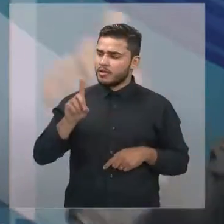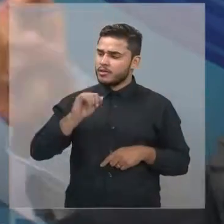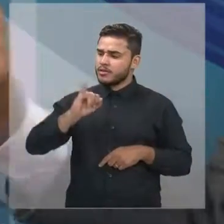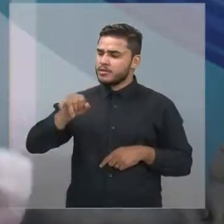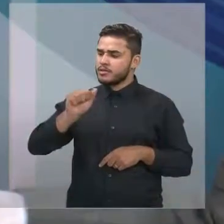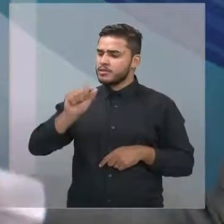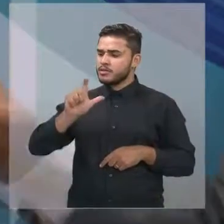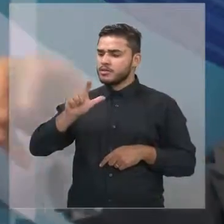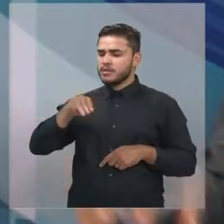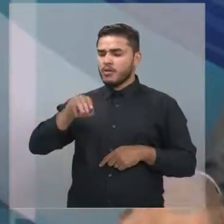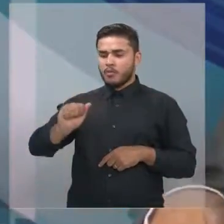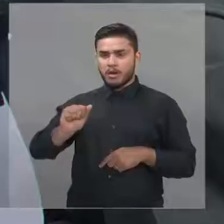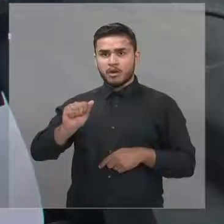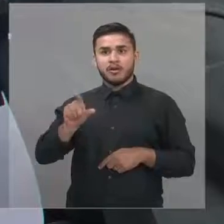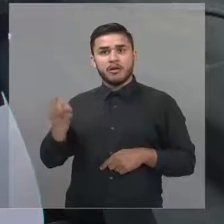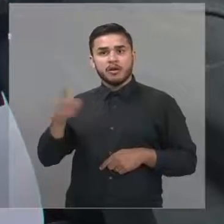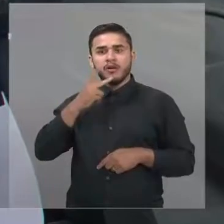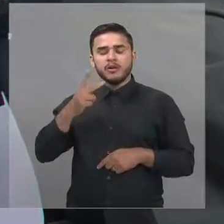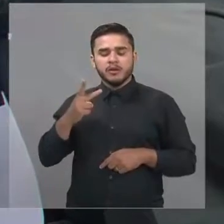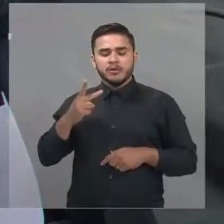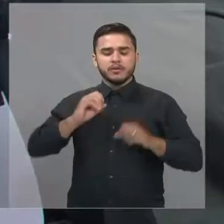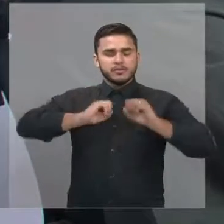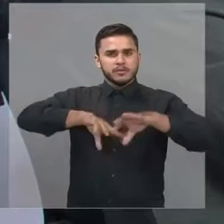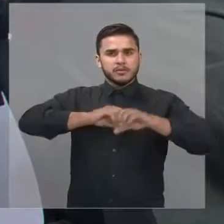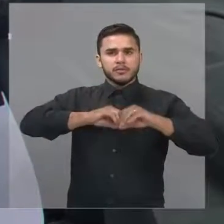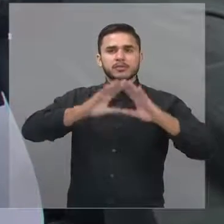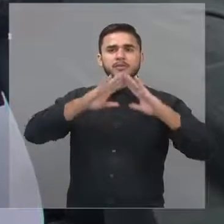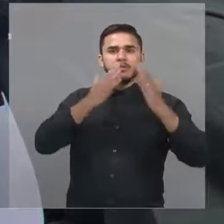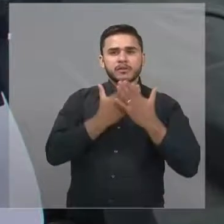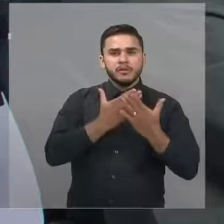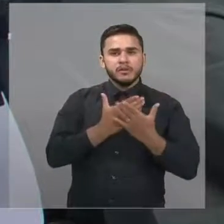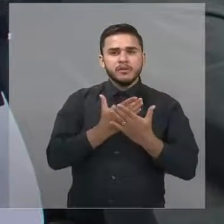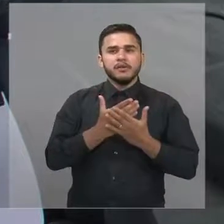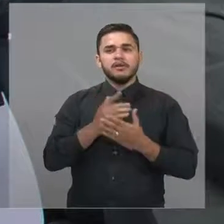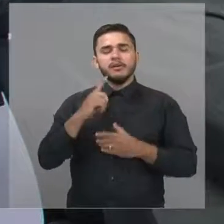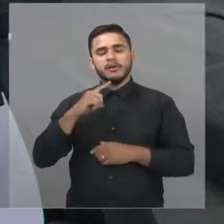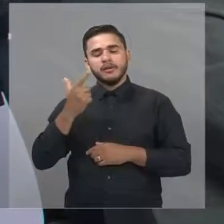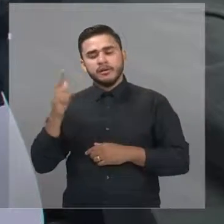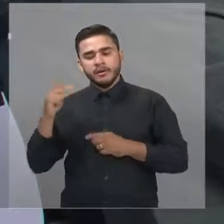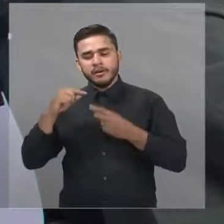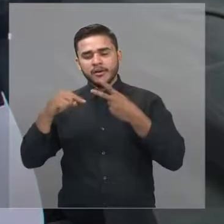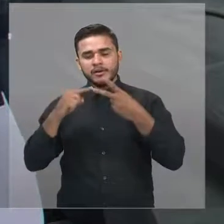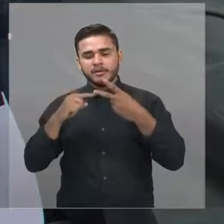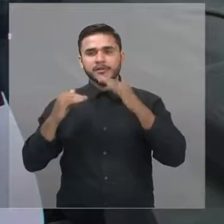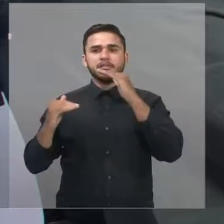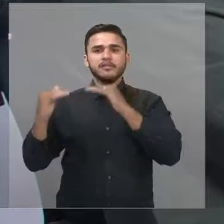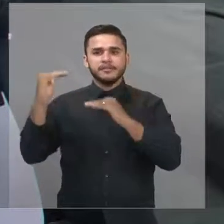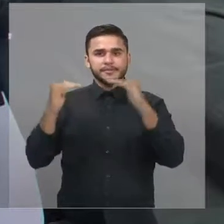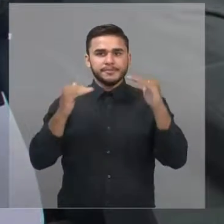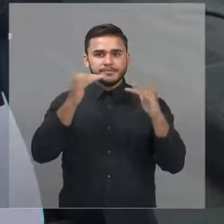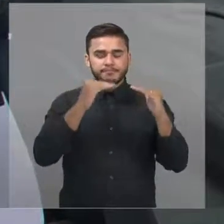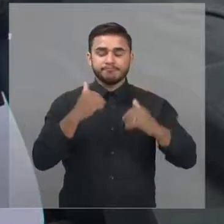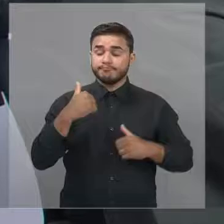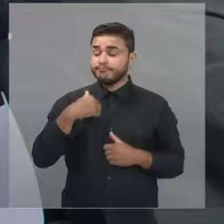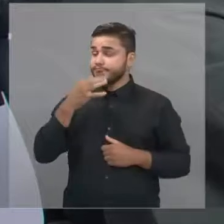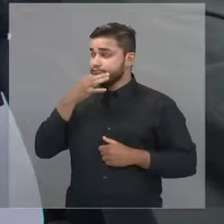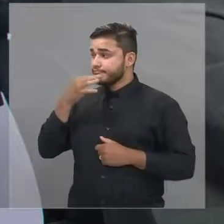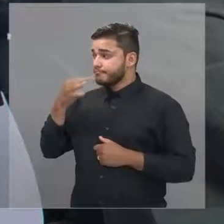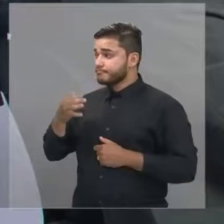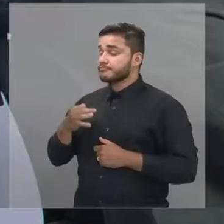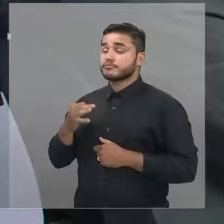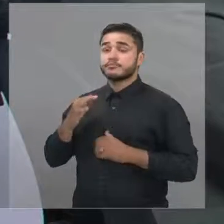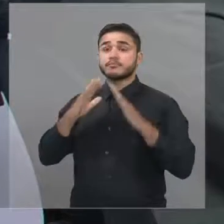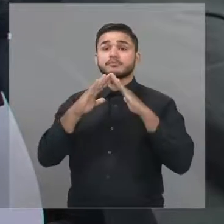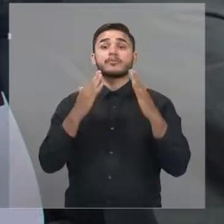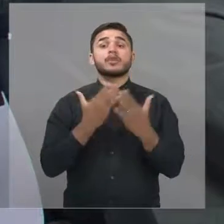ponto que o amigo Djalma tocou aqui foi educação formal, escola, e outro foi desigualdade. Sobre educação formal,